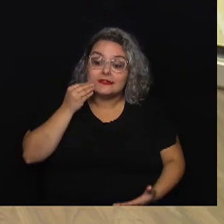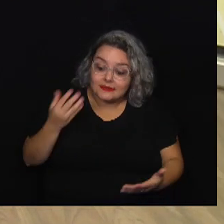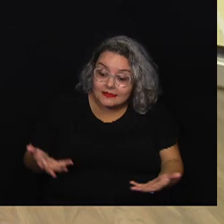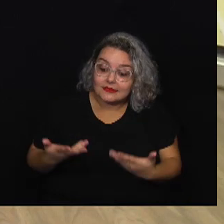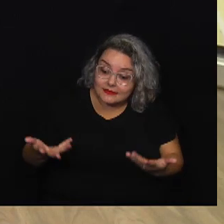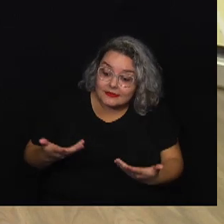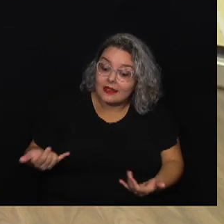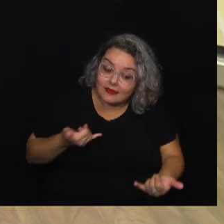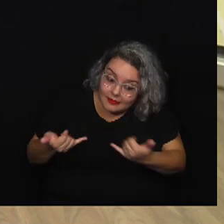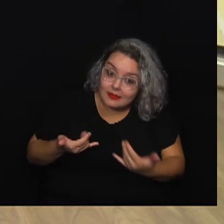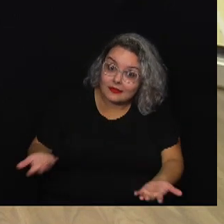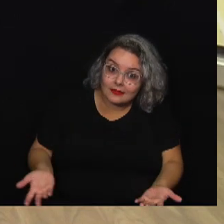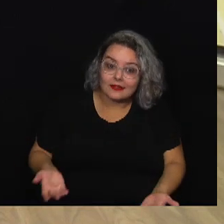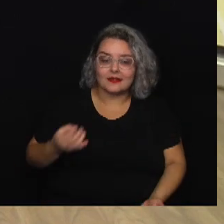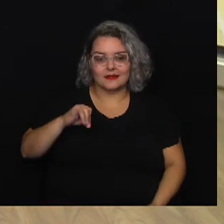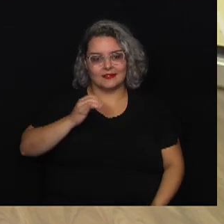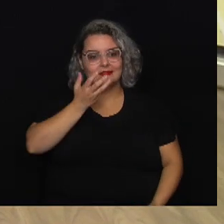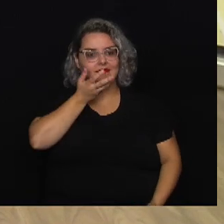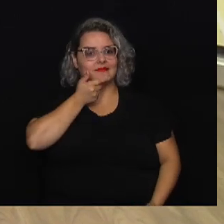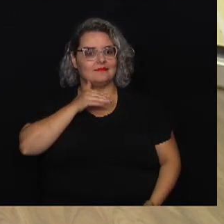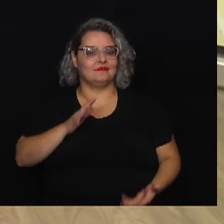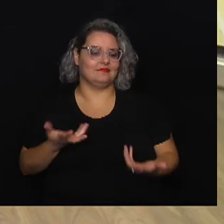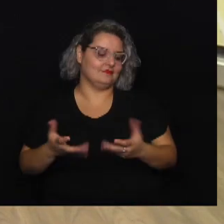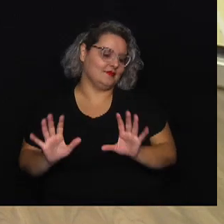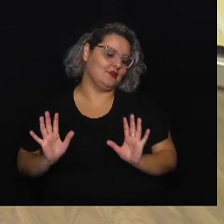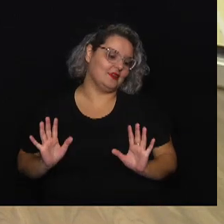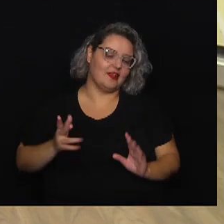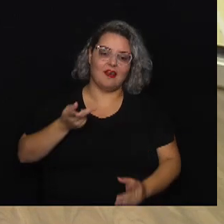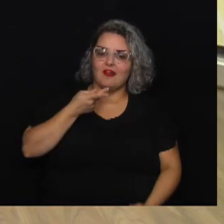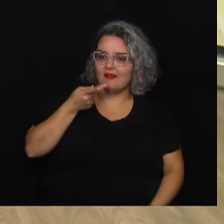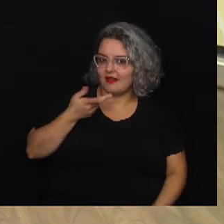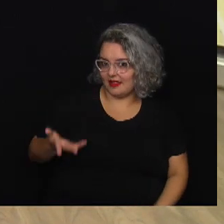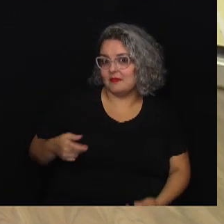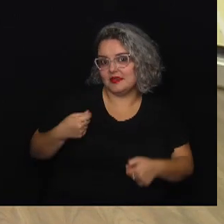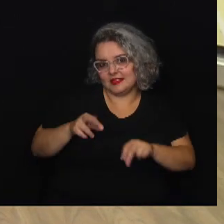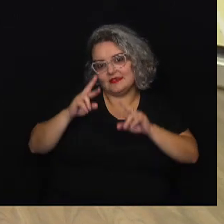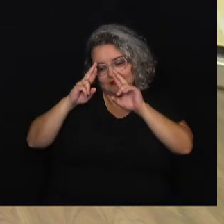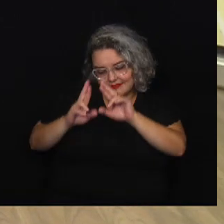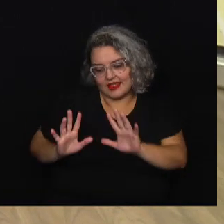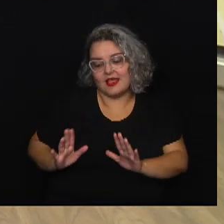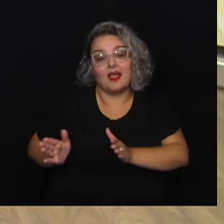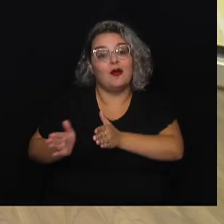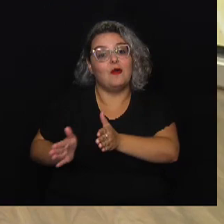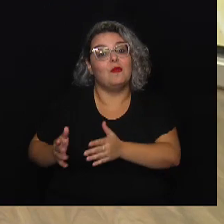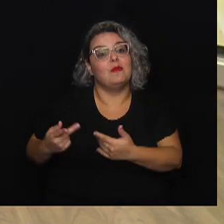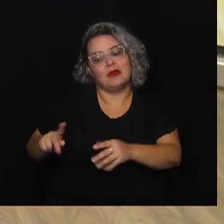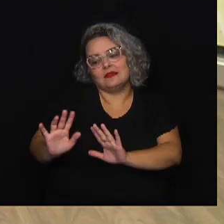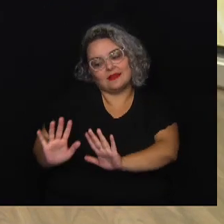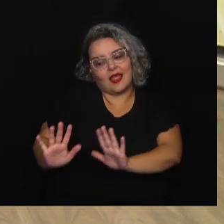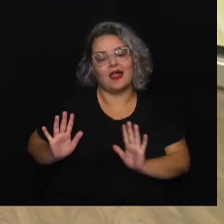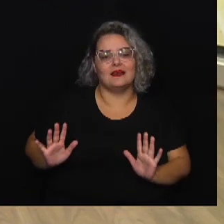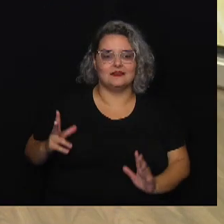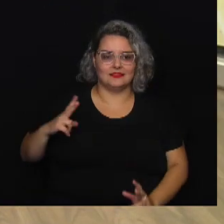coisa. Então, se a criança ela não quer falar, tem que respeitar também, porque é o momento dela ali, ela está sentindo essa segurança, então?